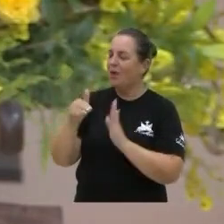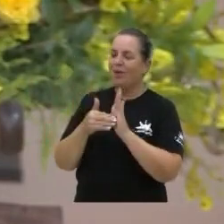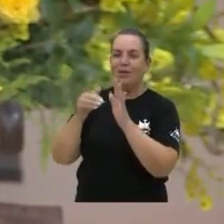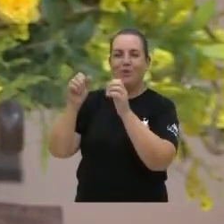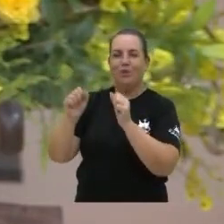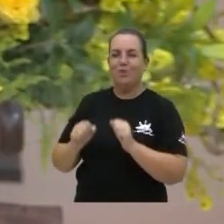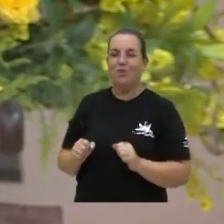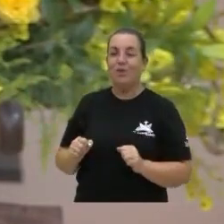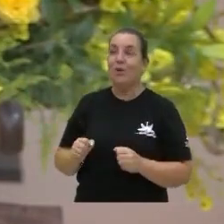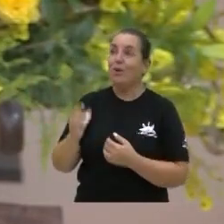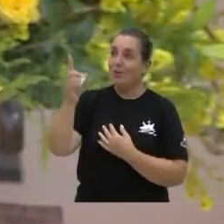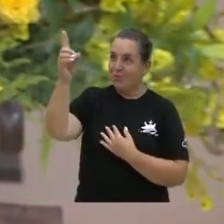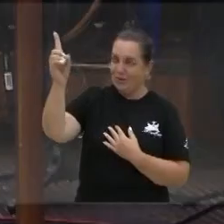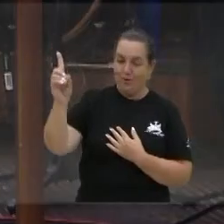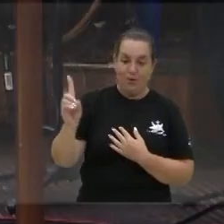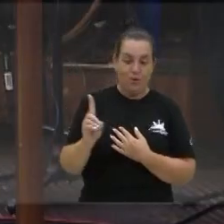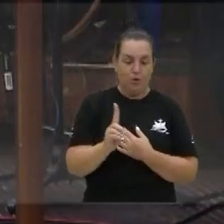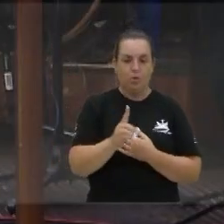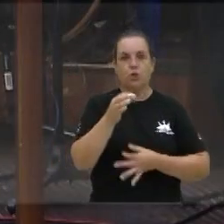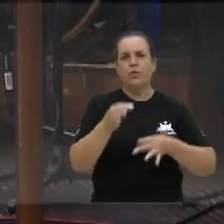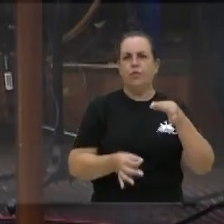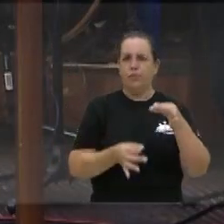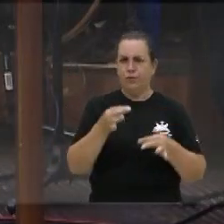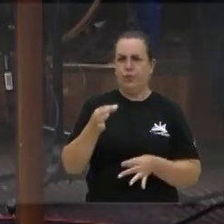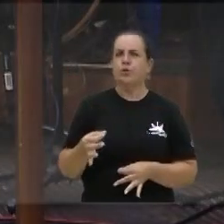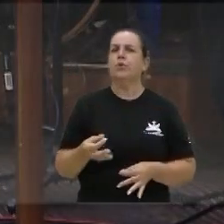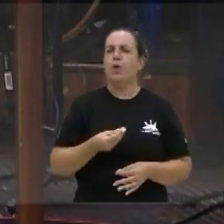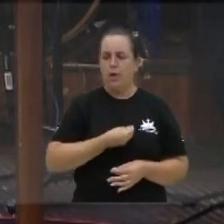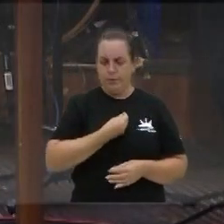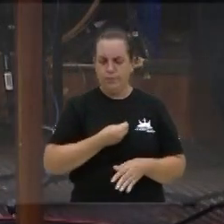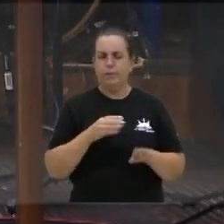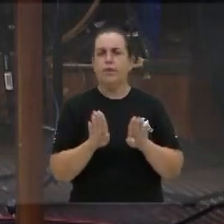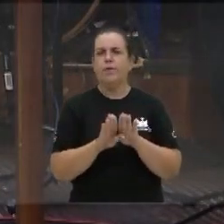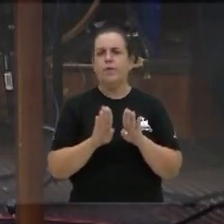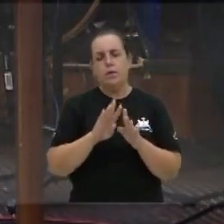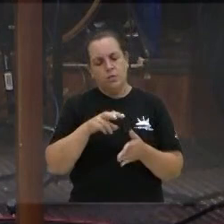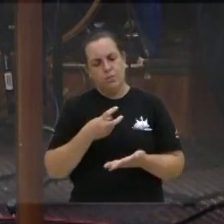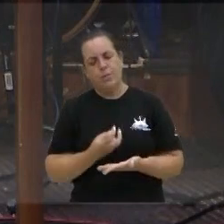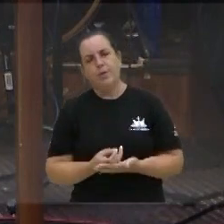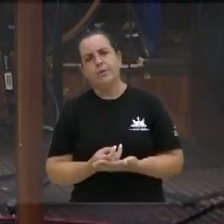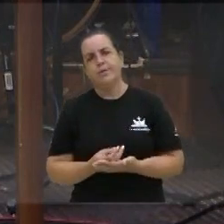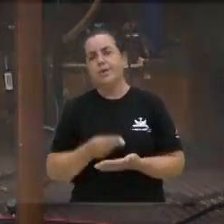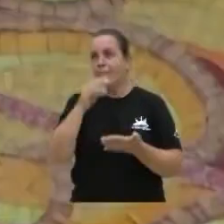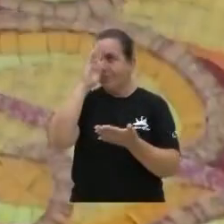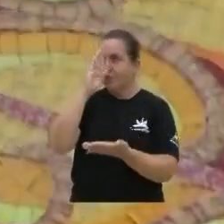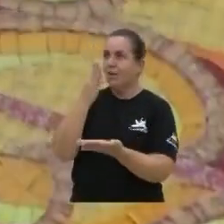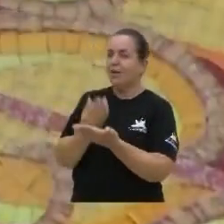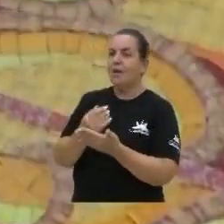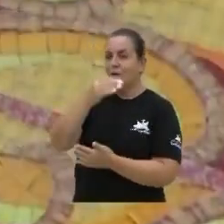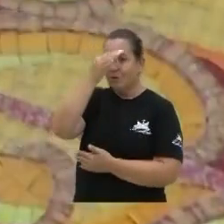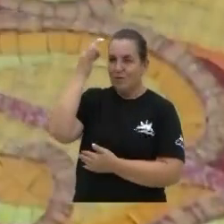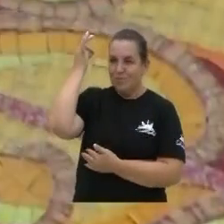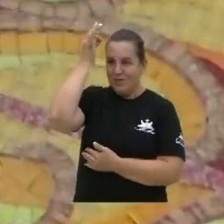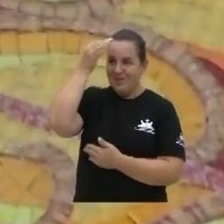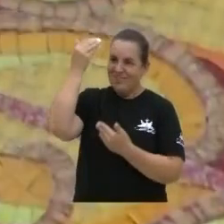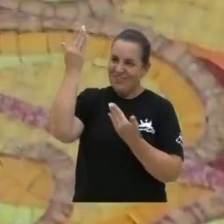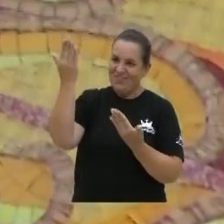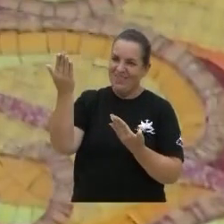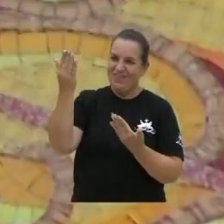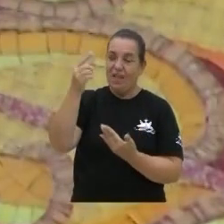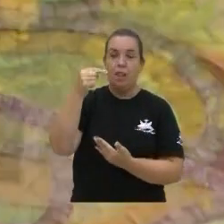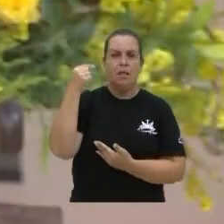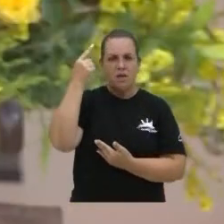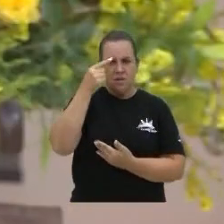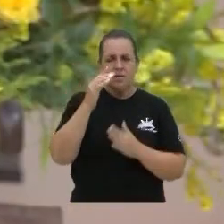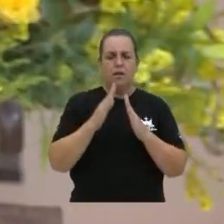Deus Pai Todo-Poderoso, donde há de vir a julgar os vivos e os mortos. Creio no Espírito